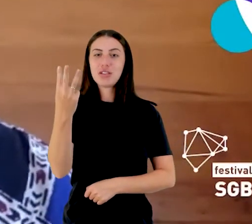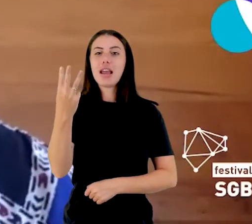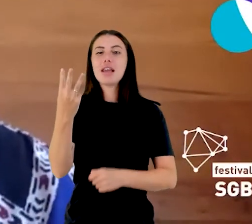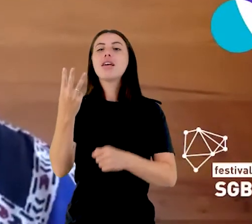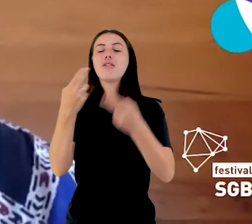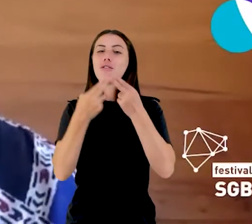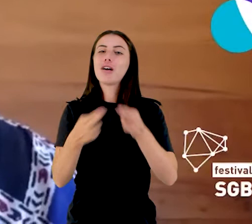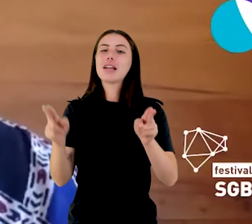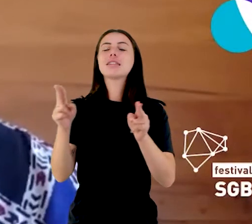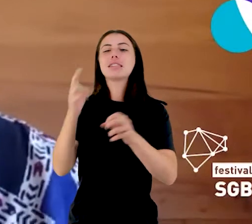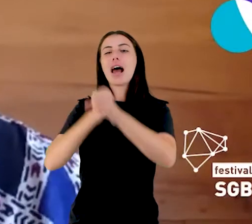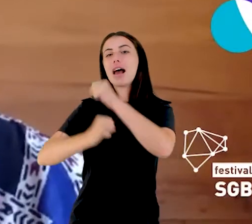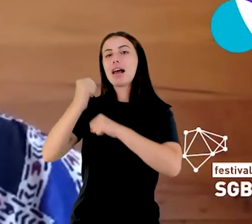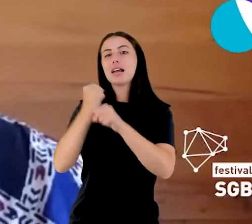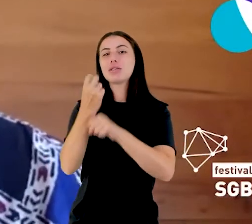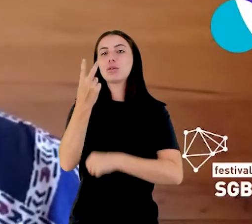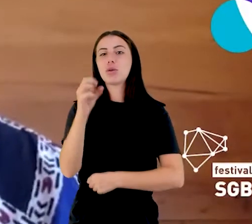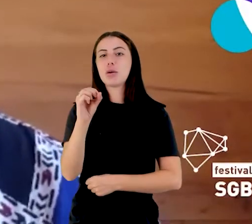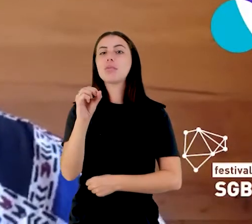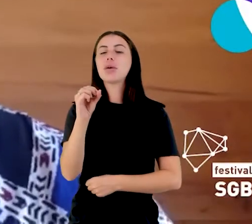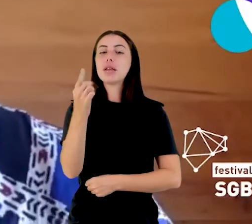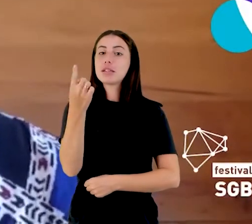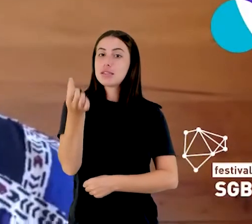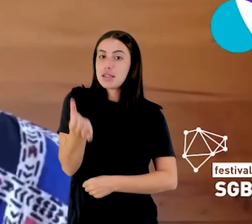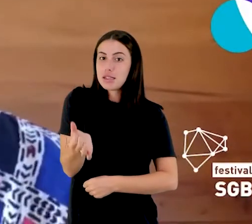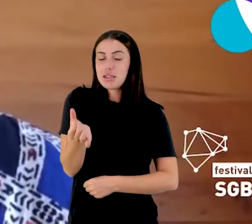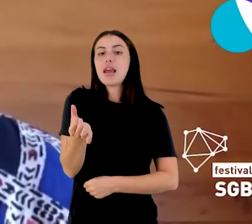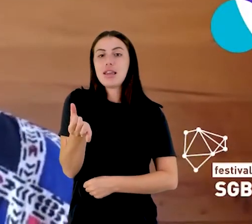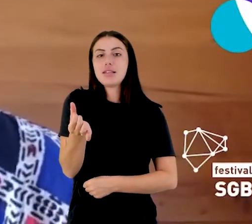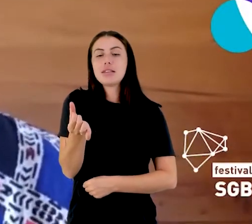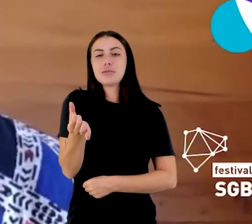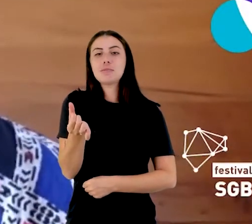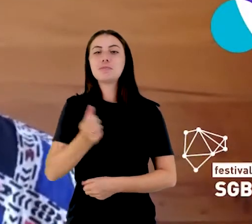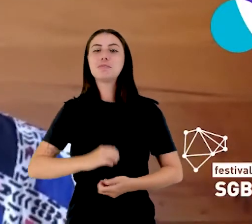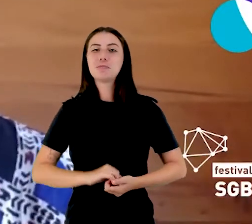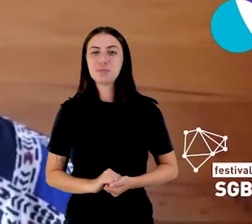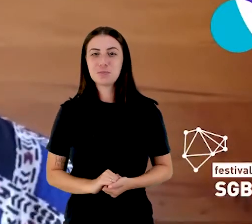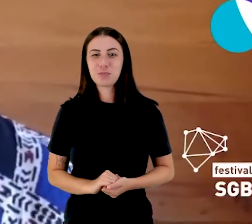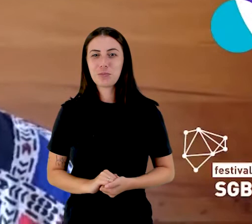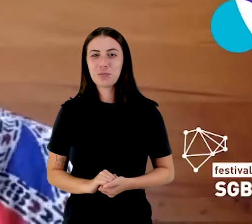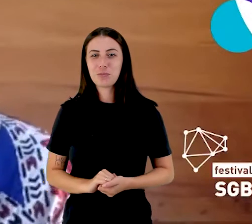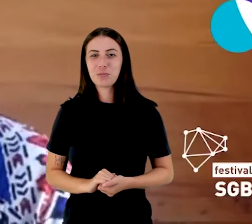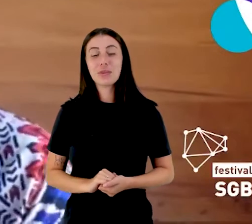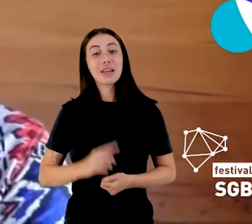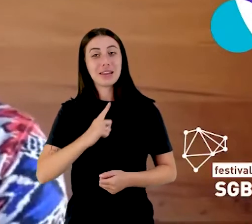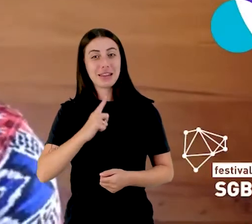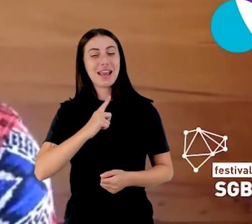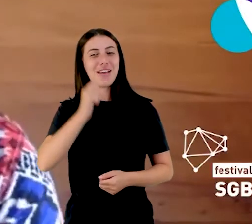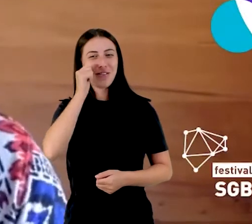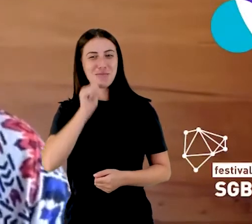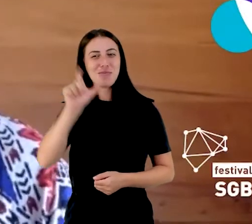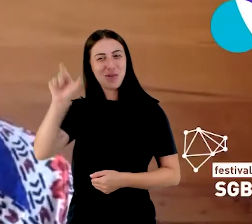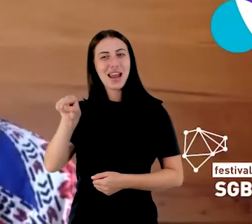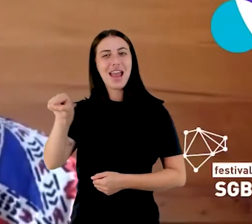que foi lançado em 2016, dirigido pelo Belisário Franca, e com a produção de